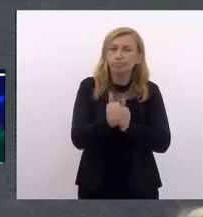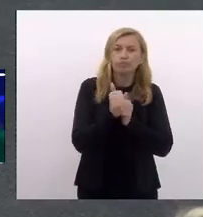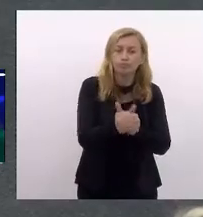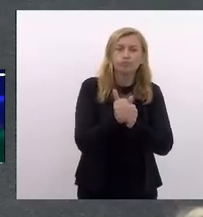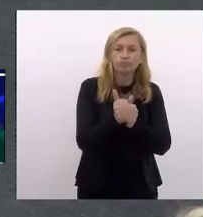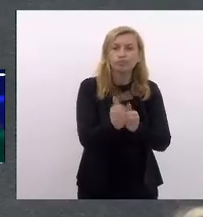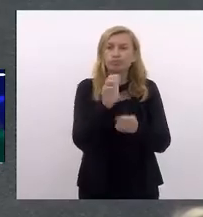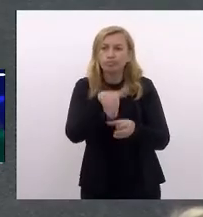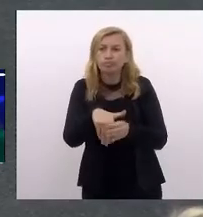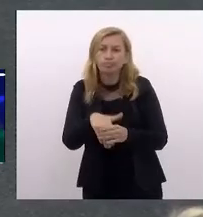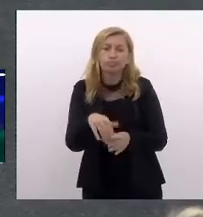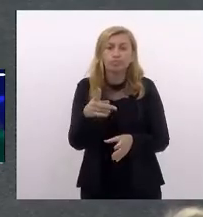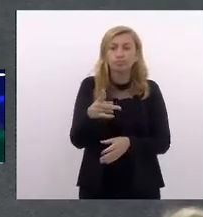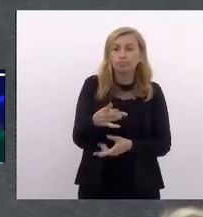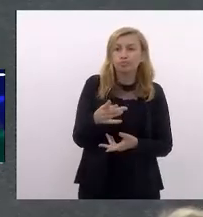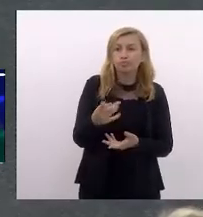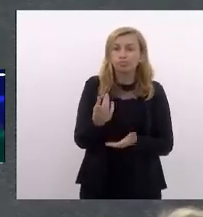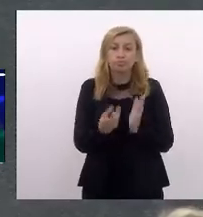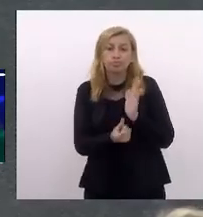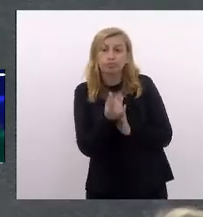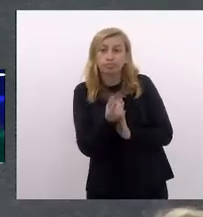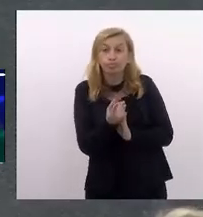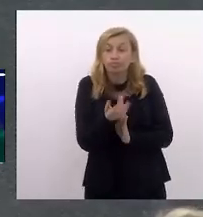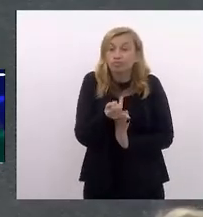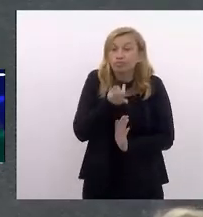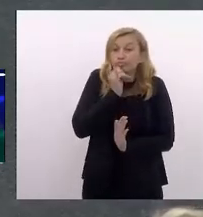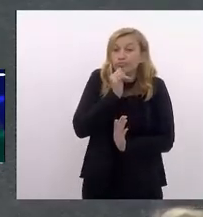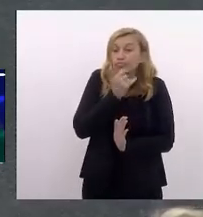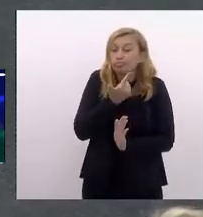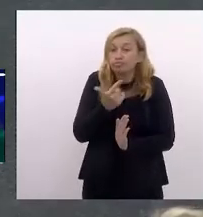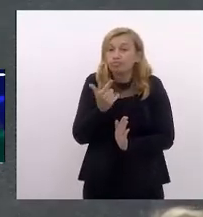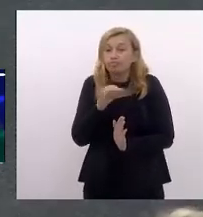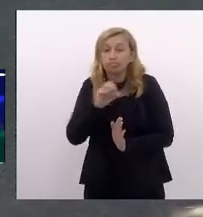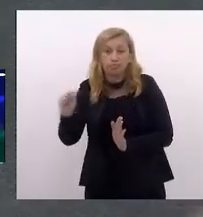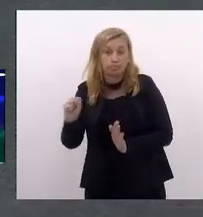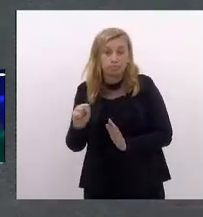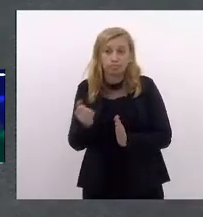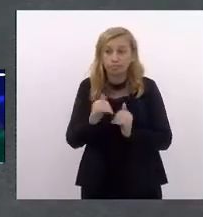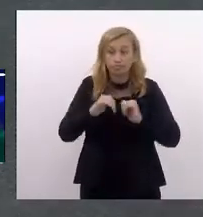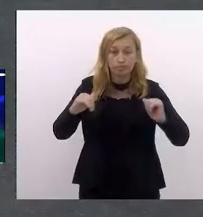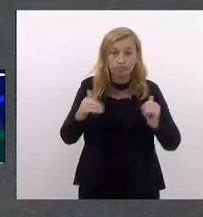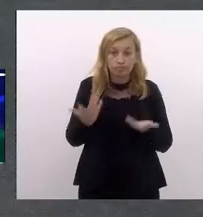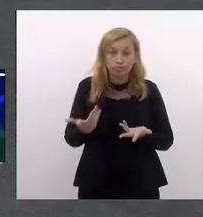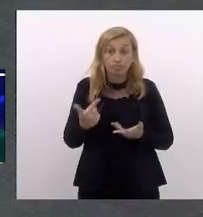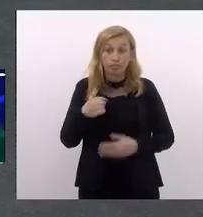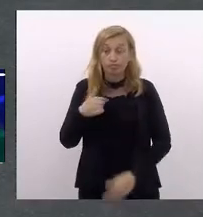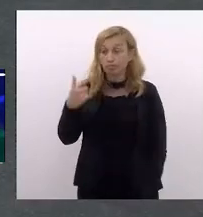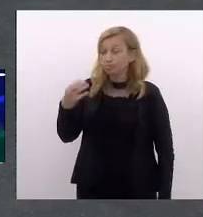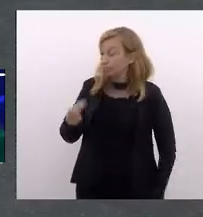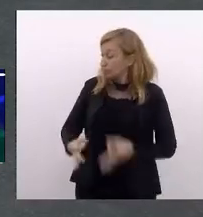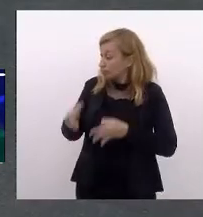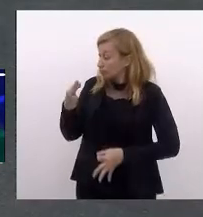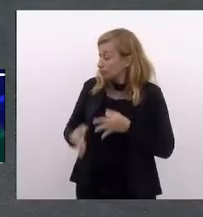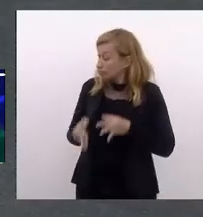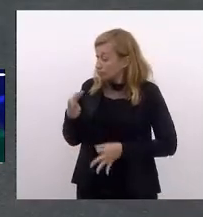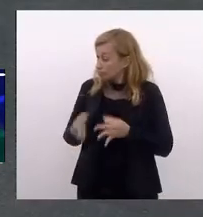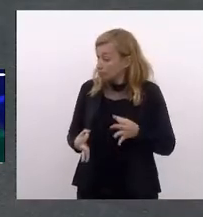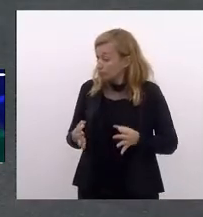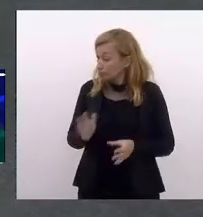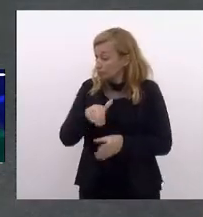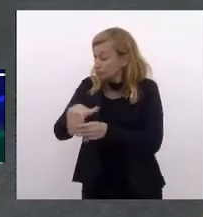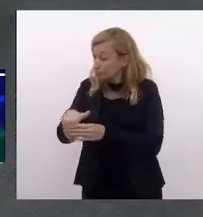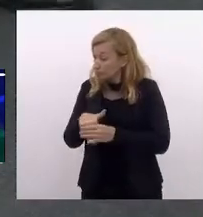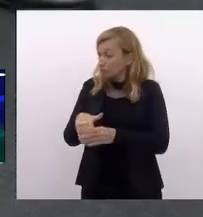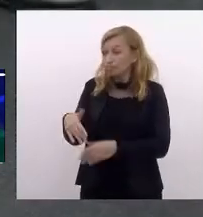voltando uma peça orçamentária que por exemplo não destitui esoecies fui juíza com o de motos aqui dos